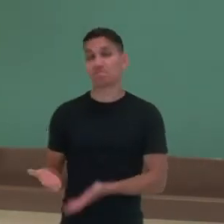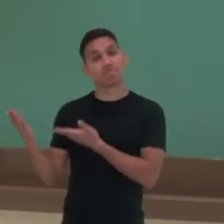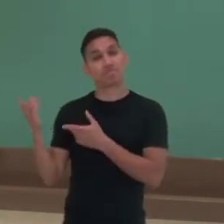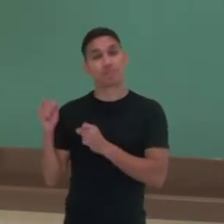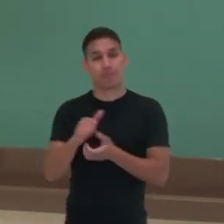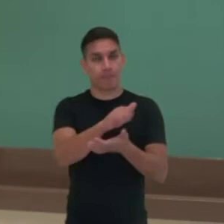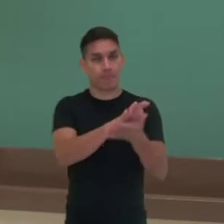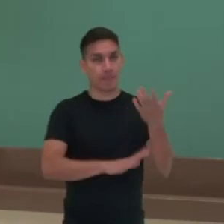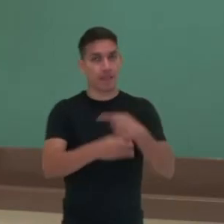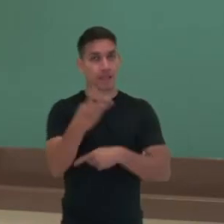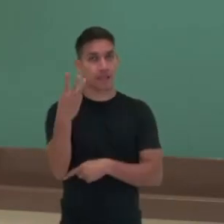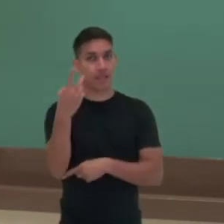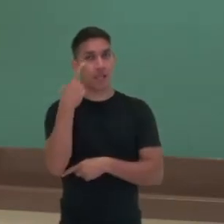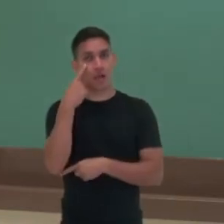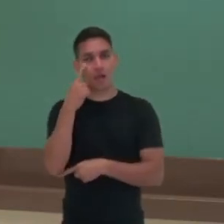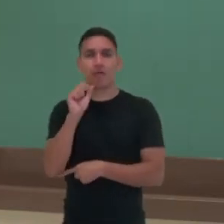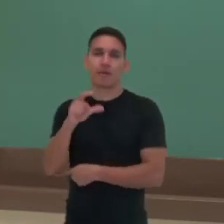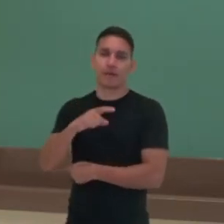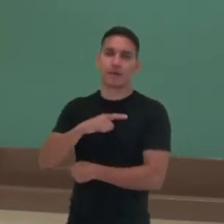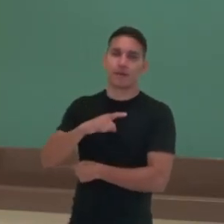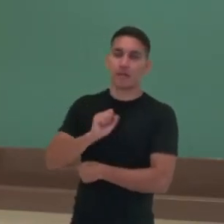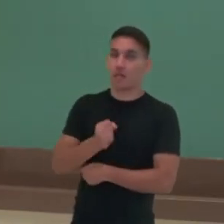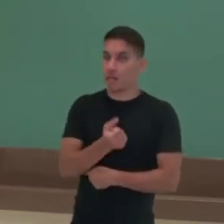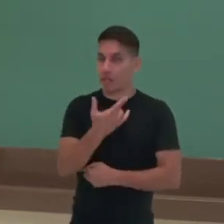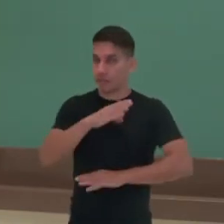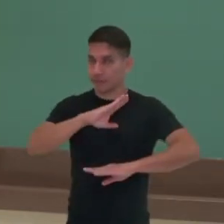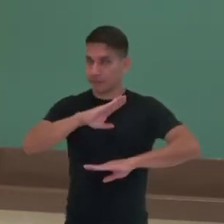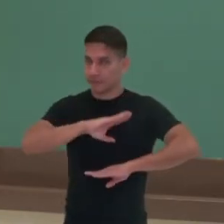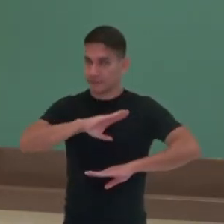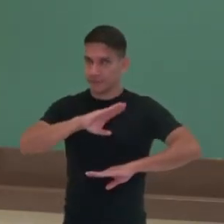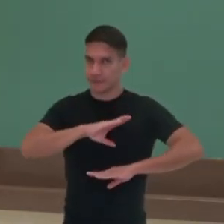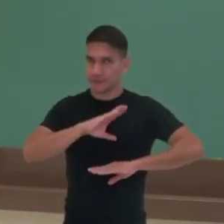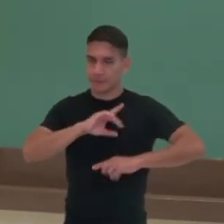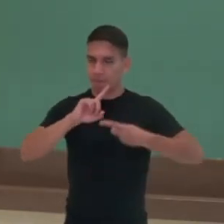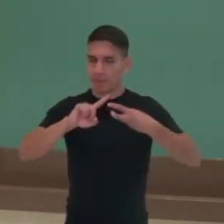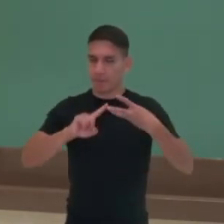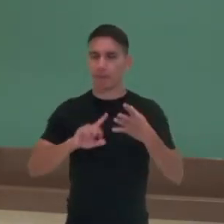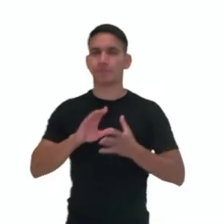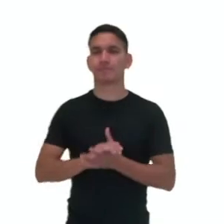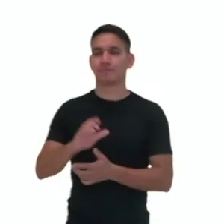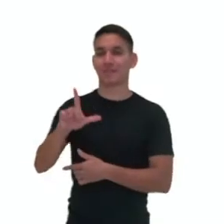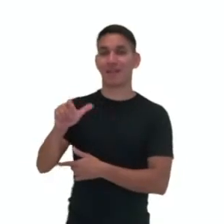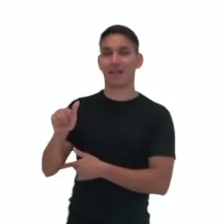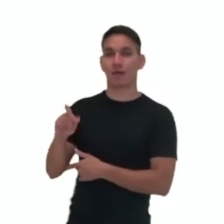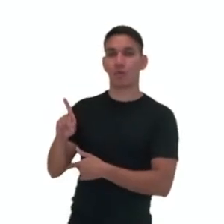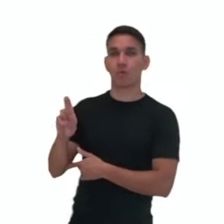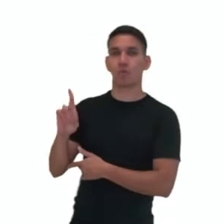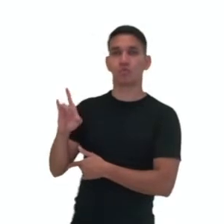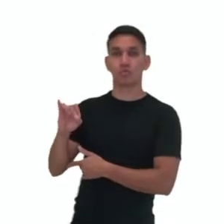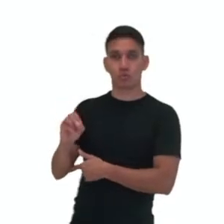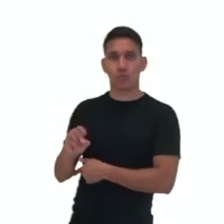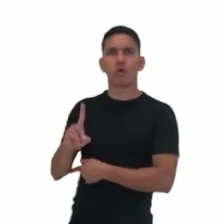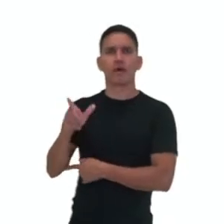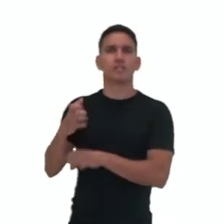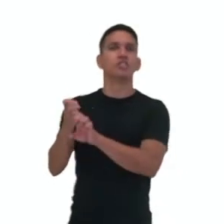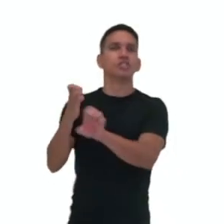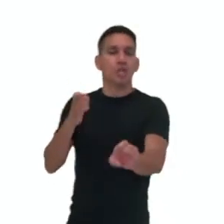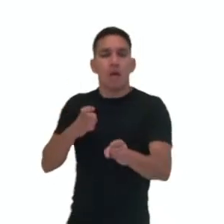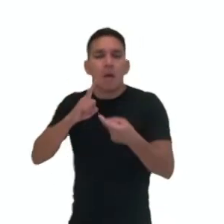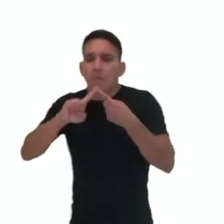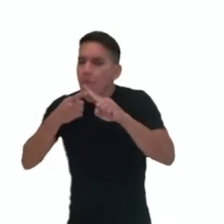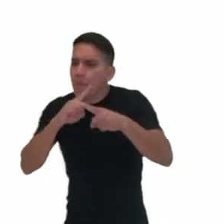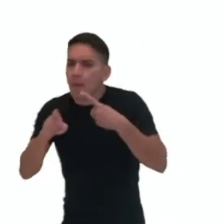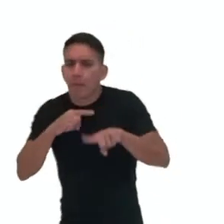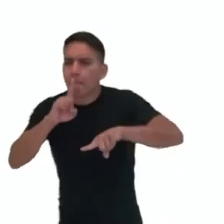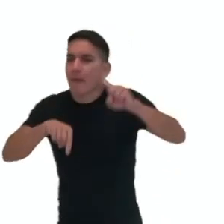no Praticando 3, nós temos a seguinte situação. Cláudio é engenheiro e está calculando o material